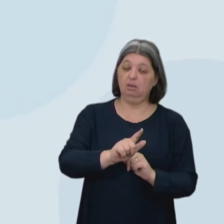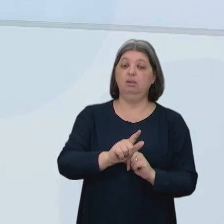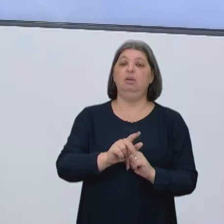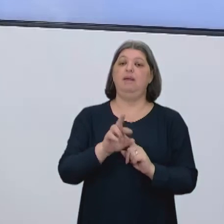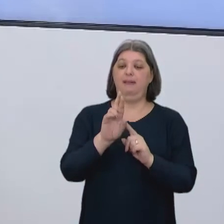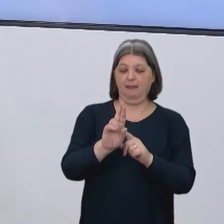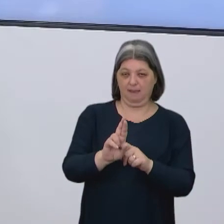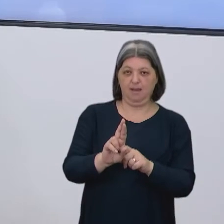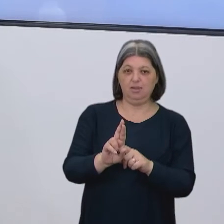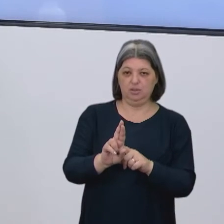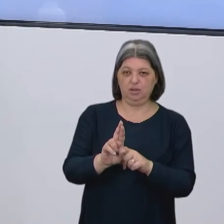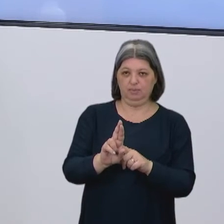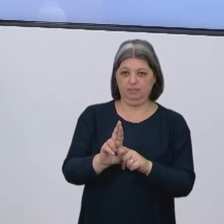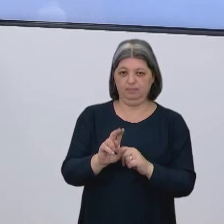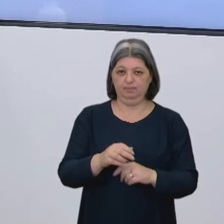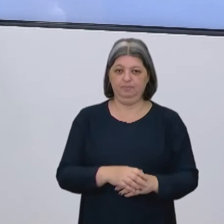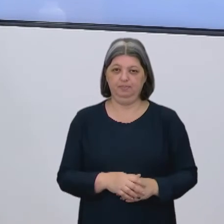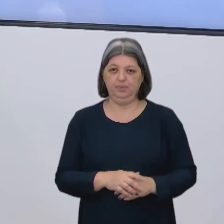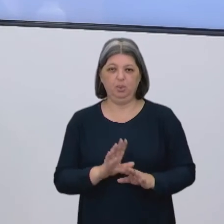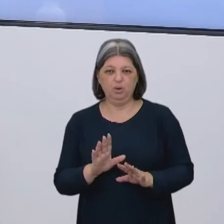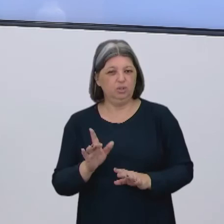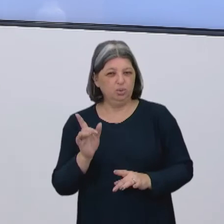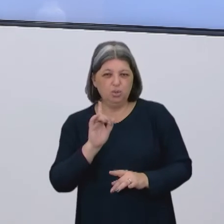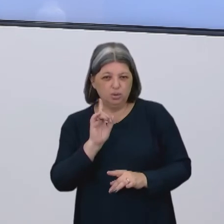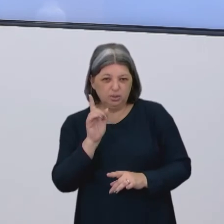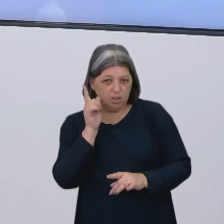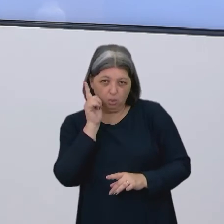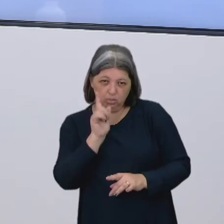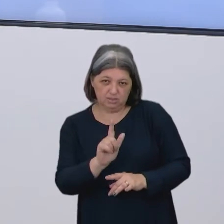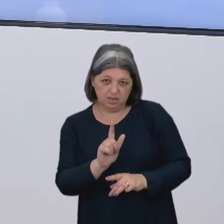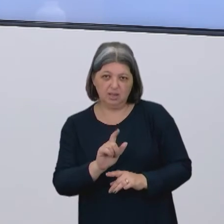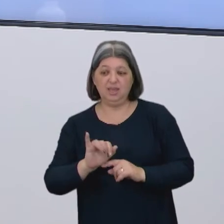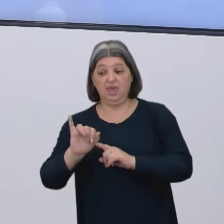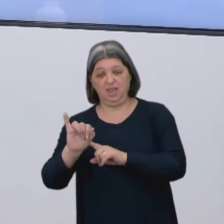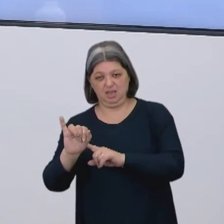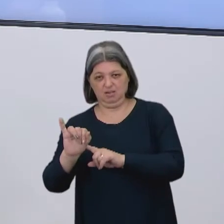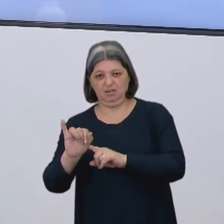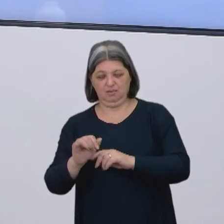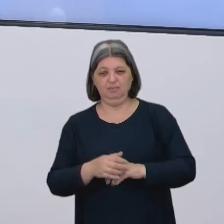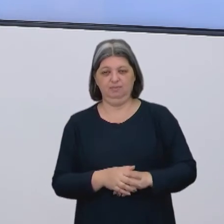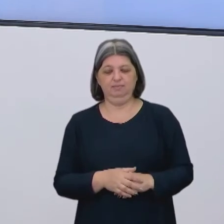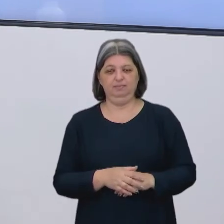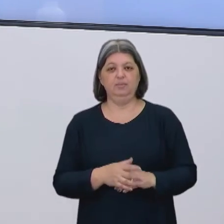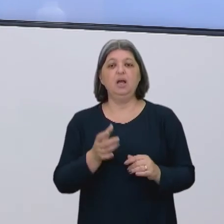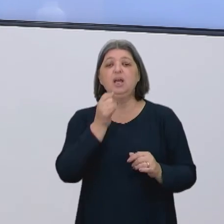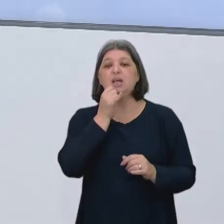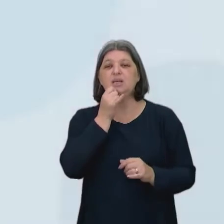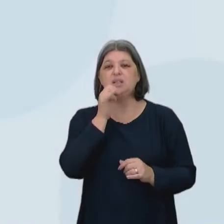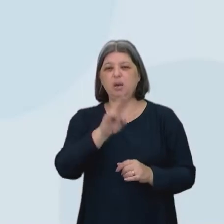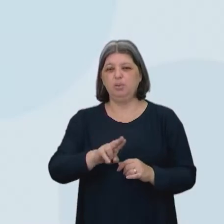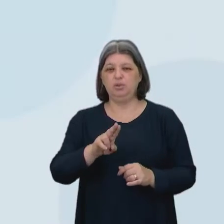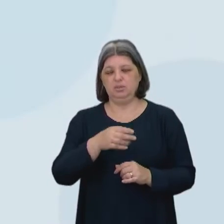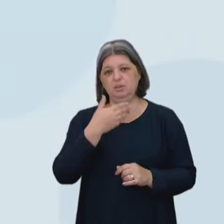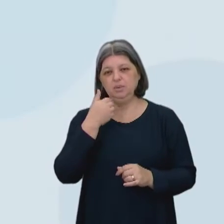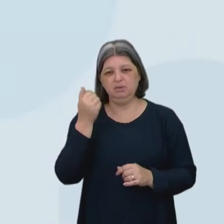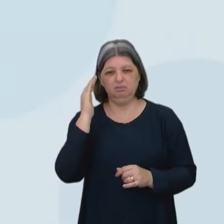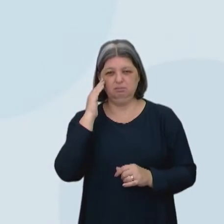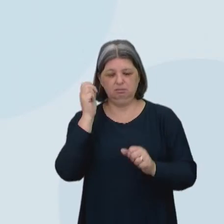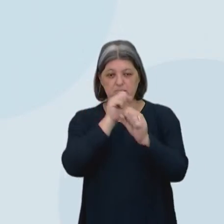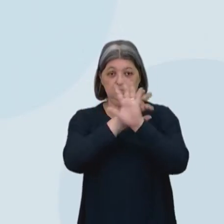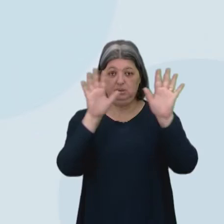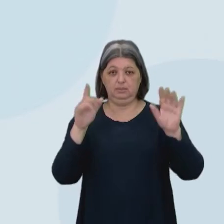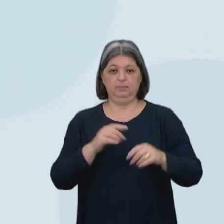consigo, irracional. Tá bom, professora? Vamos ver exemplo para poder entender melhor? Vamos. Raiz quadrada de